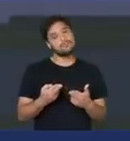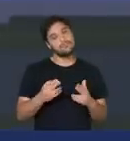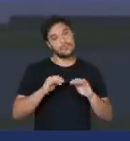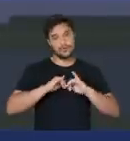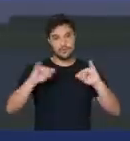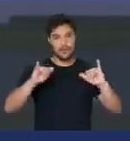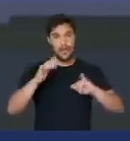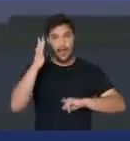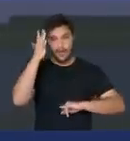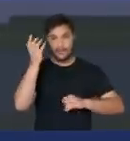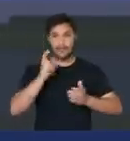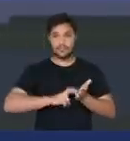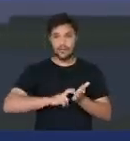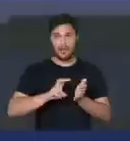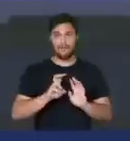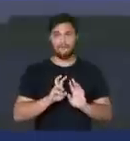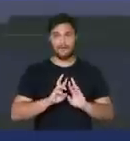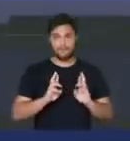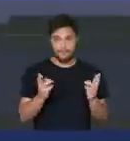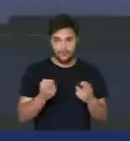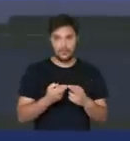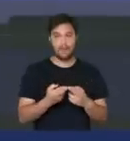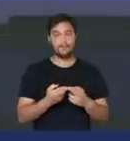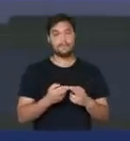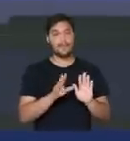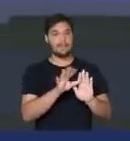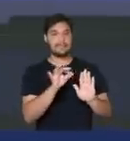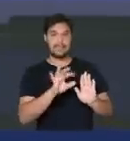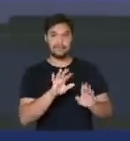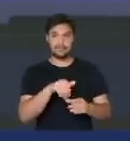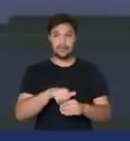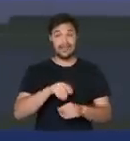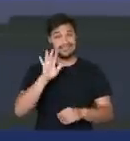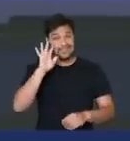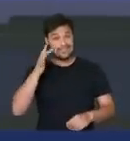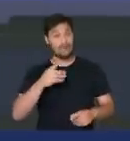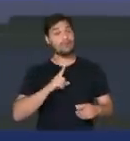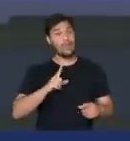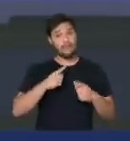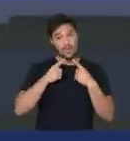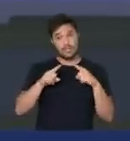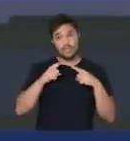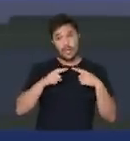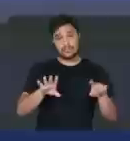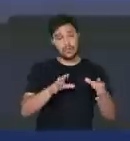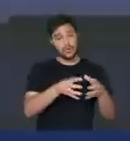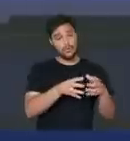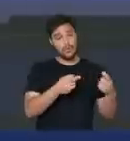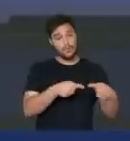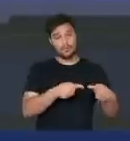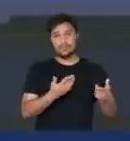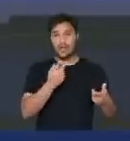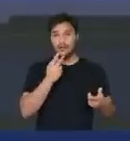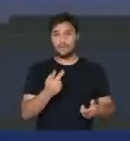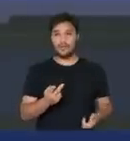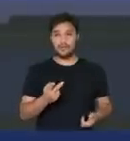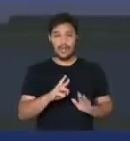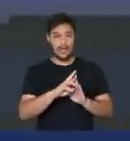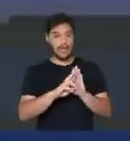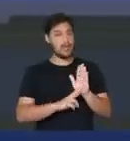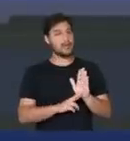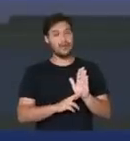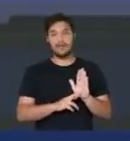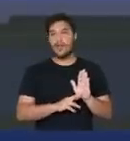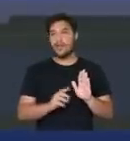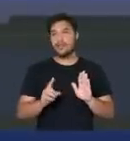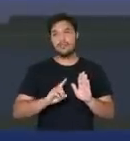anunciando que ela será retomada amanhã de manhã com a votação dos destaques. Essa decisão foi bastante criticada pela oposição, alegando que o regimento